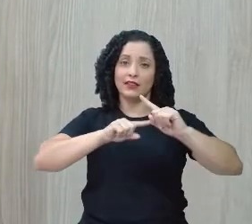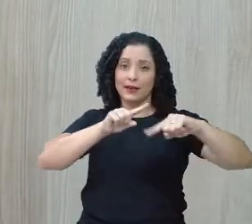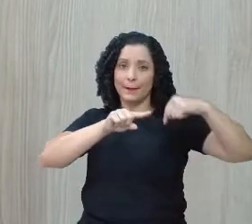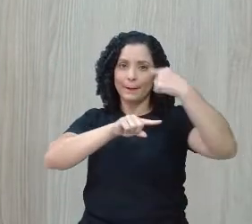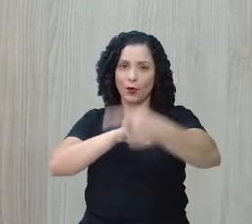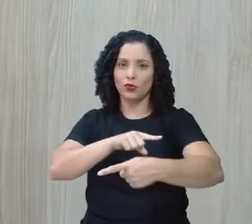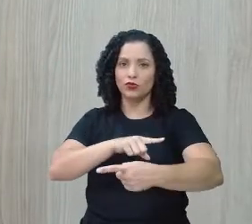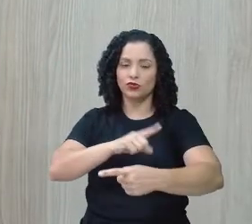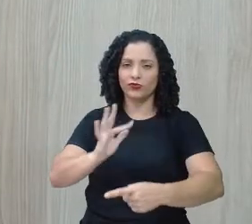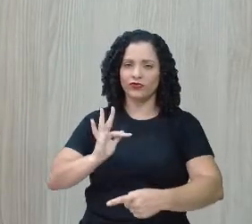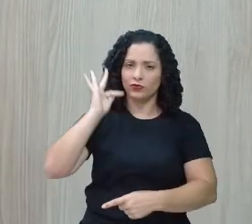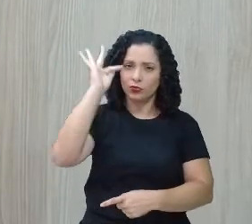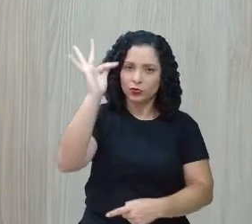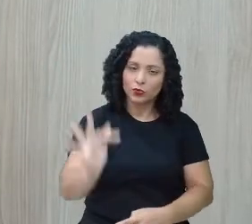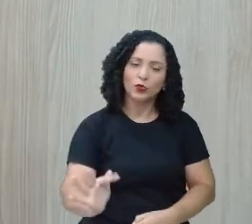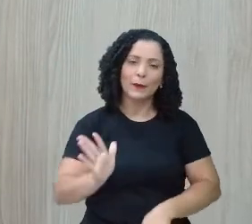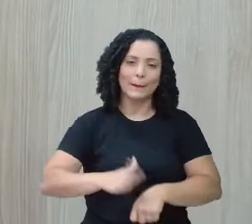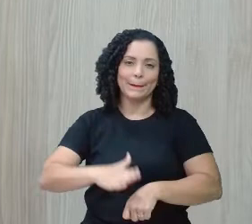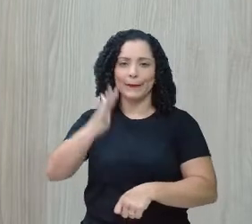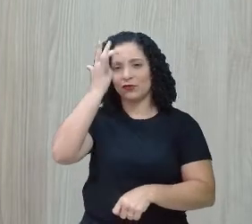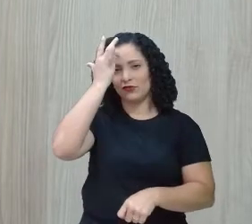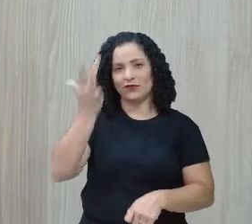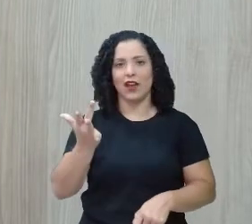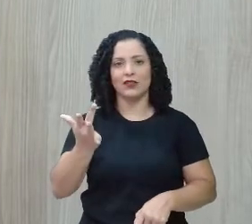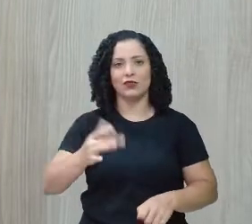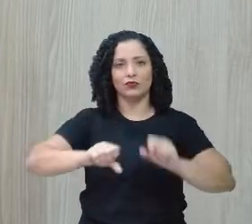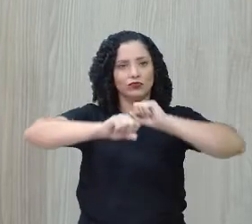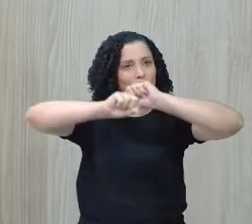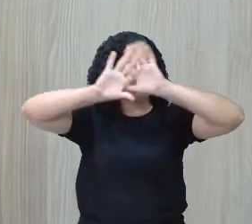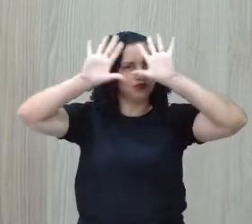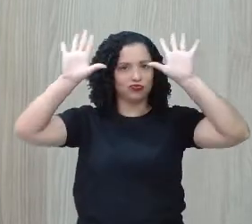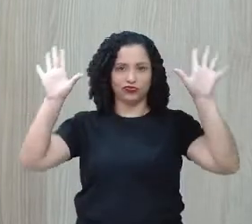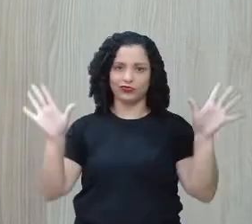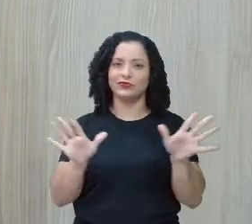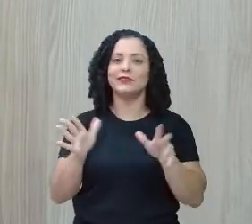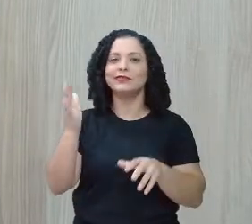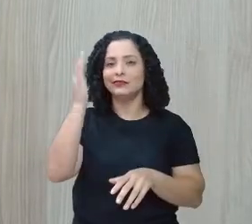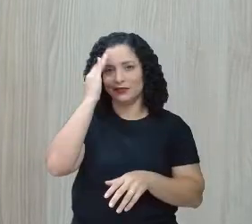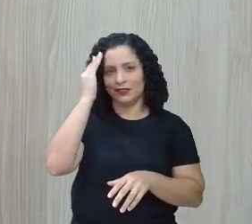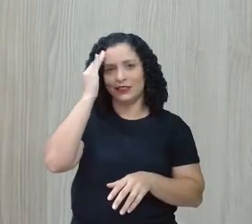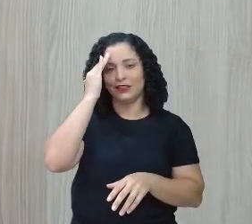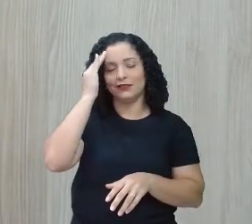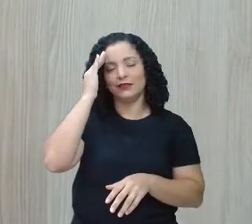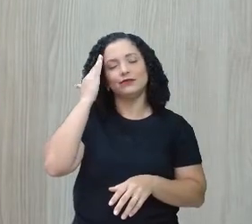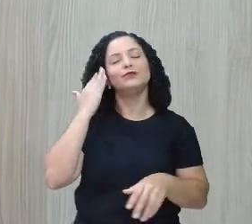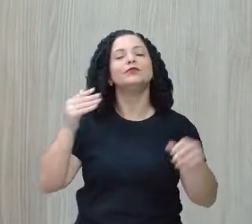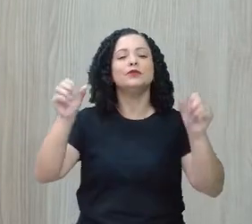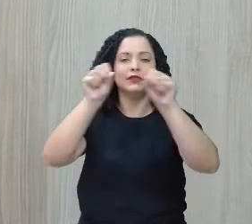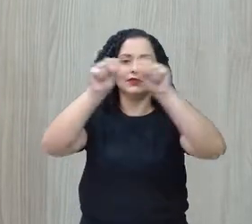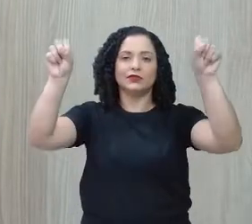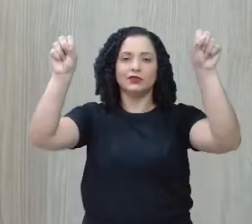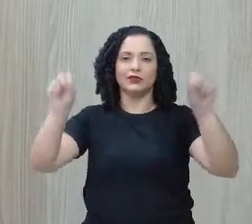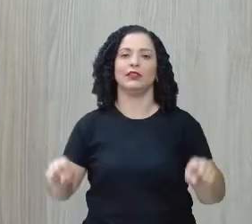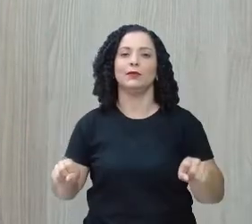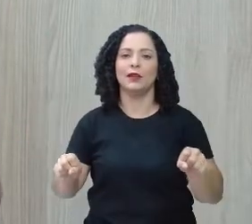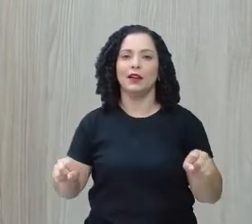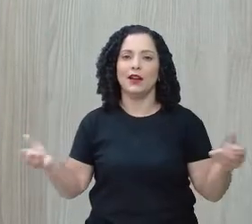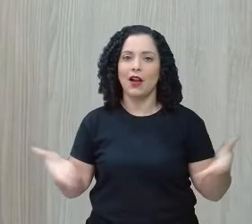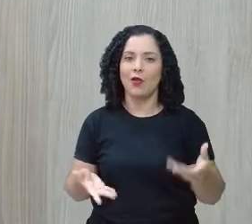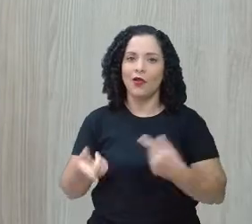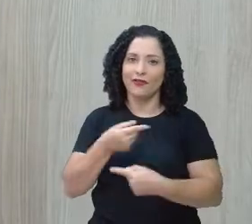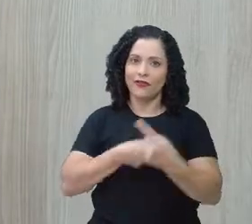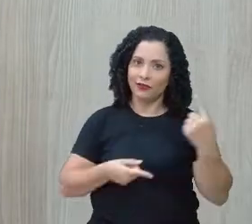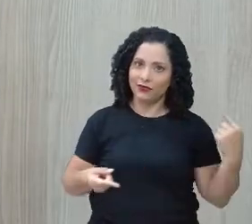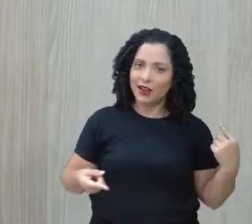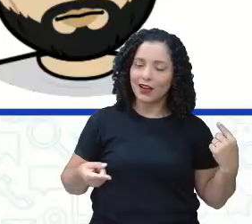frente vai ser de mais fácil entendimento essas questões envolvendo o sistema, tá bom? Então, vou voltar agora, pedir